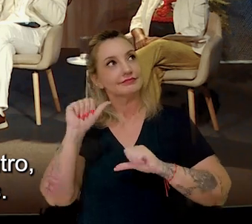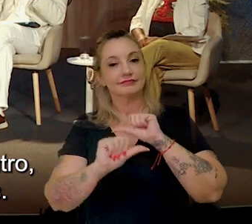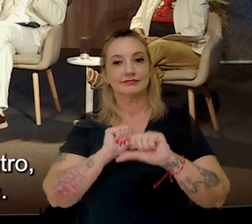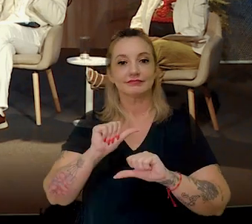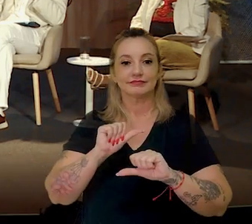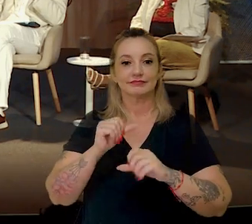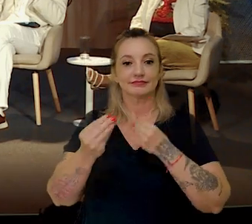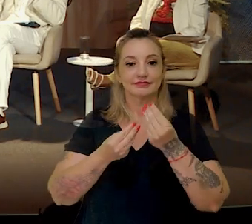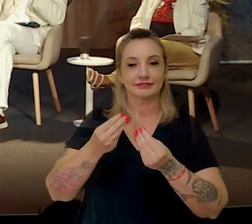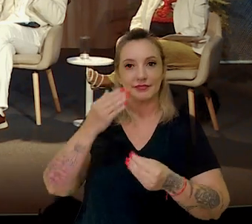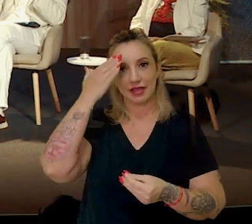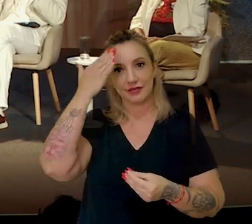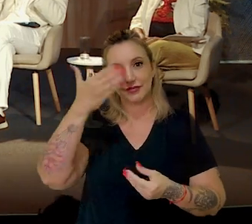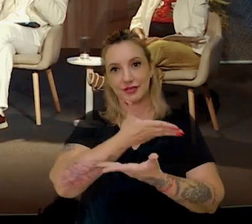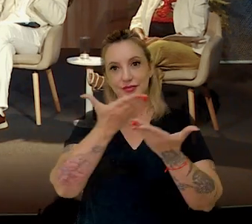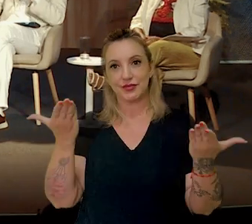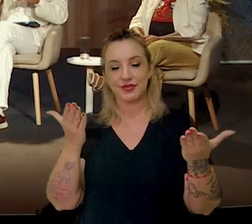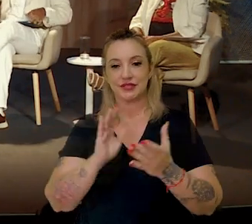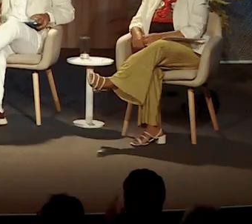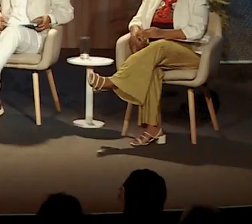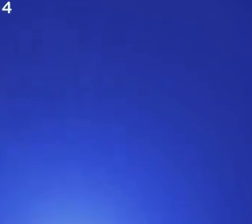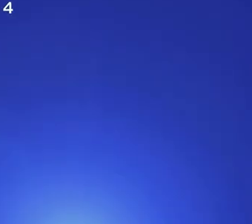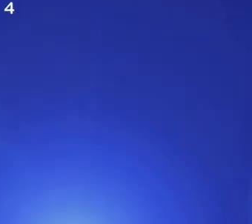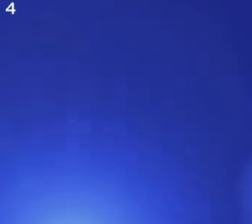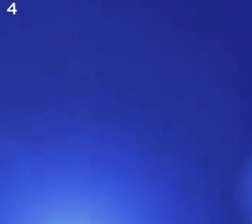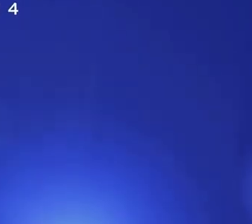ali os nossos comos muito obrigada a todos